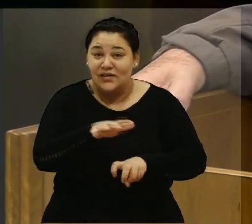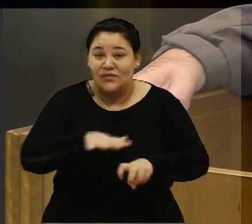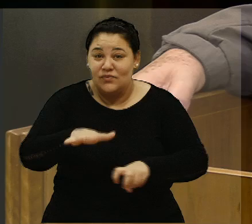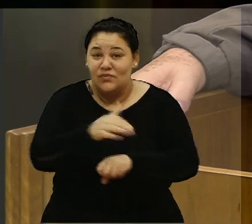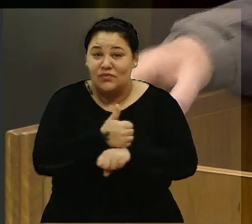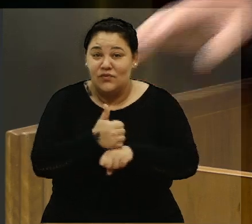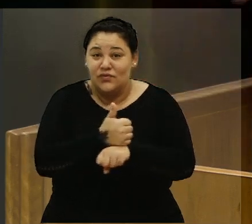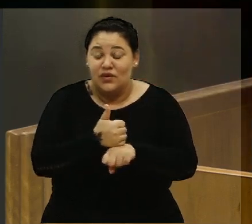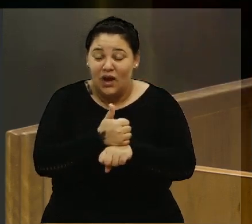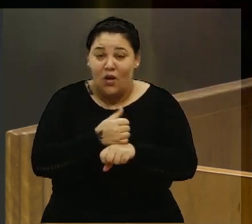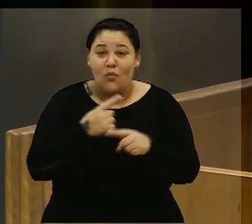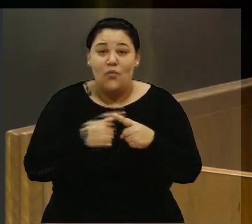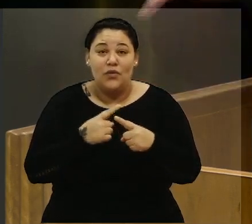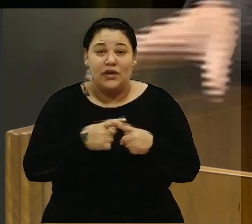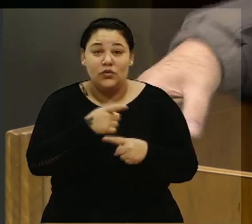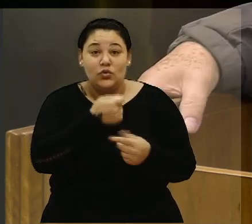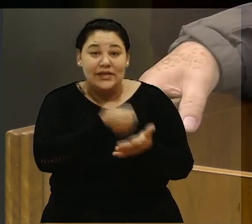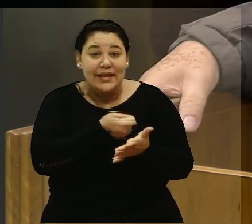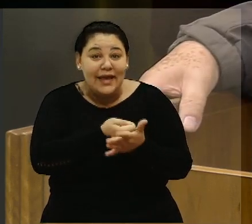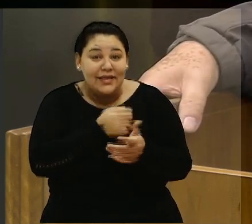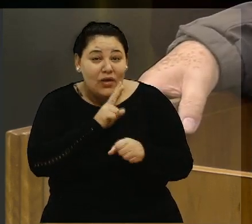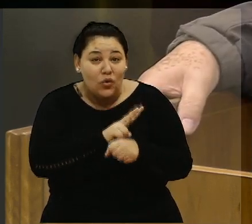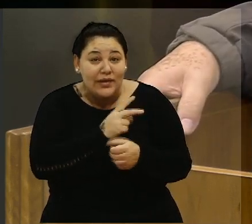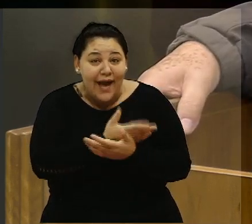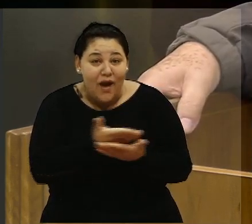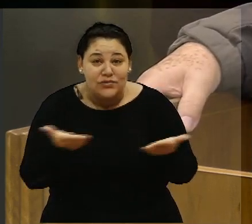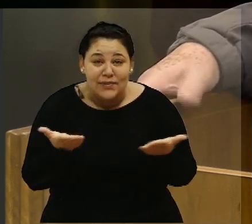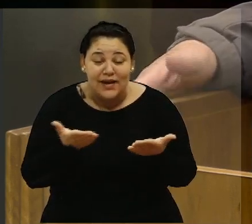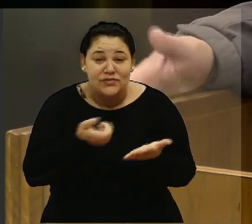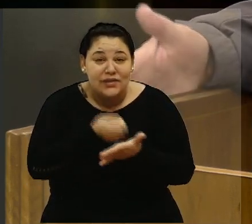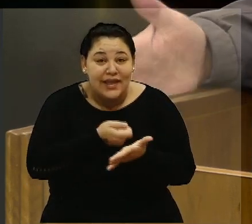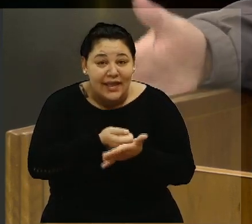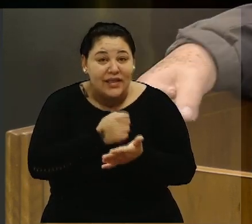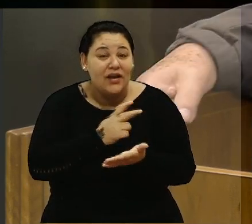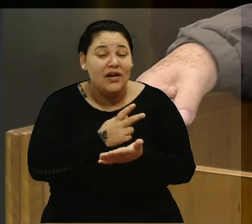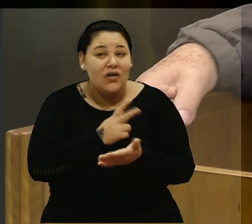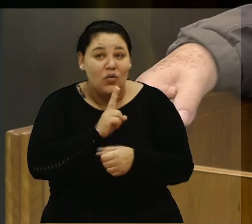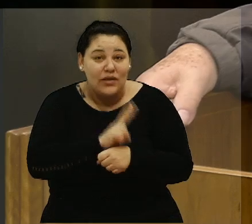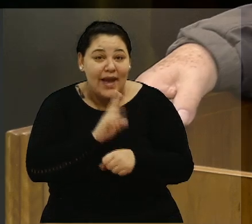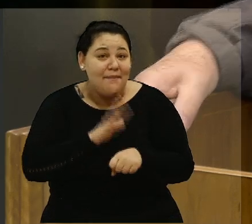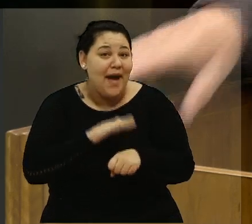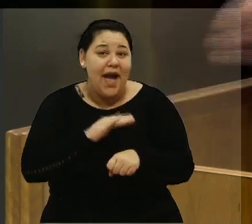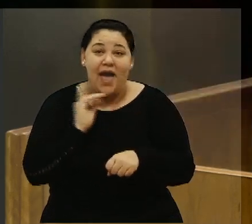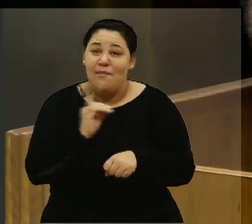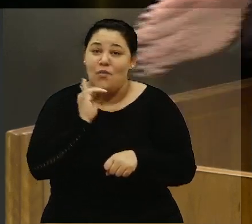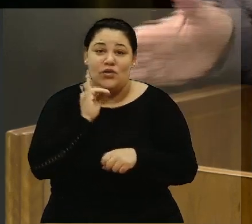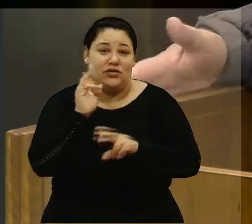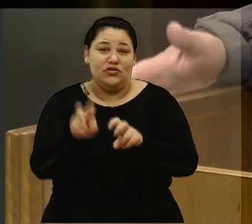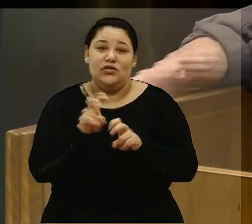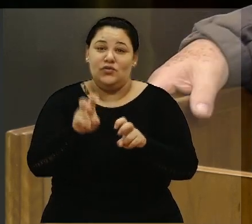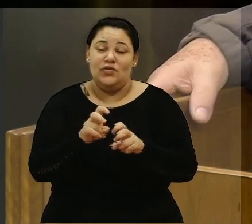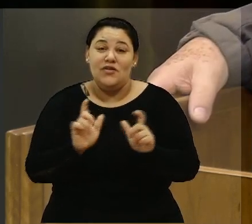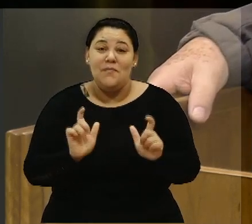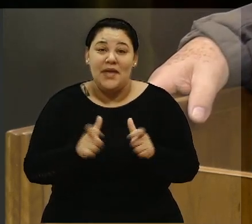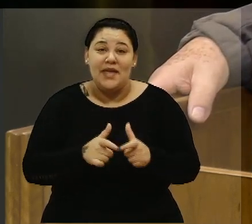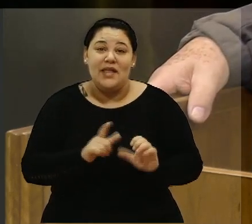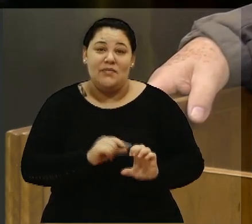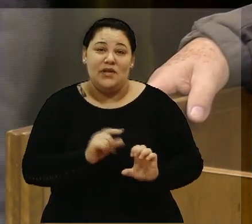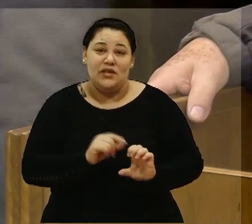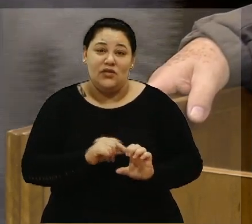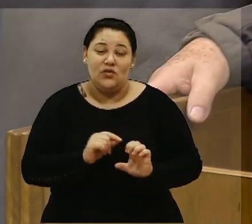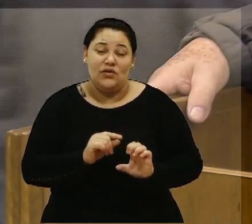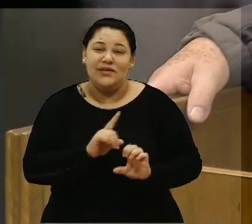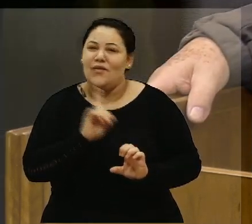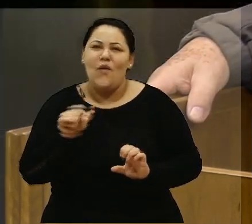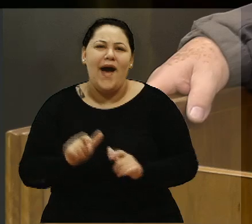na medida que tu tenta preservar esse espaço, fica mais importante a agricultura de pequenas propriedades, não de